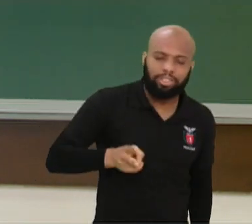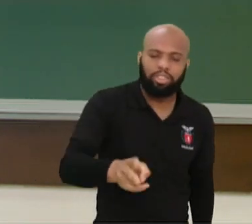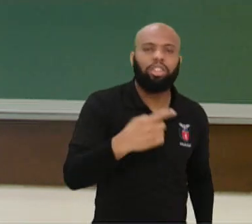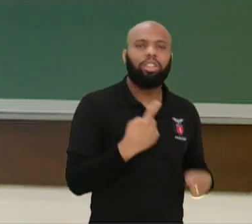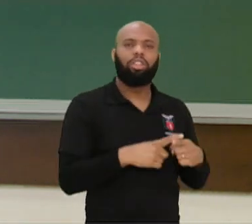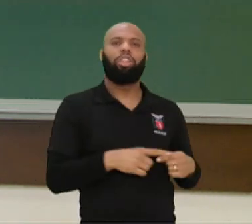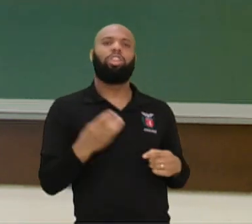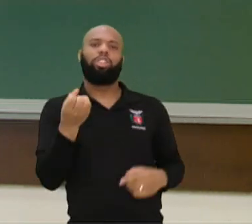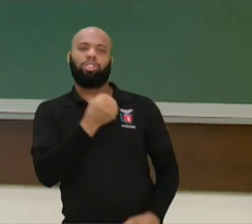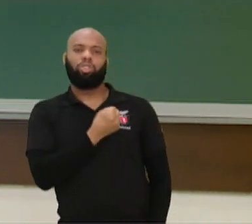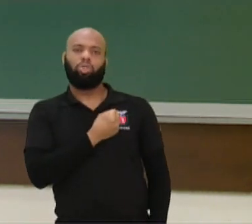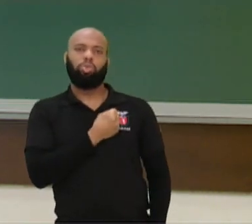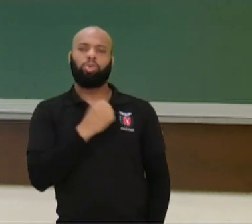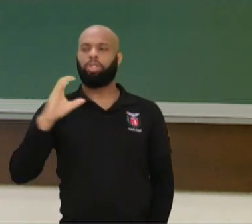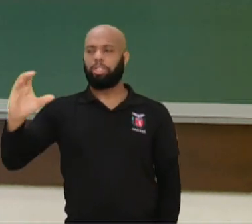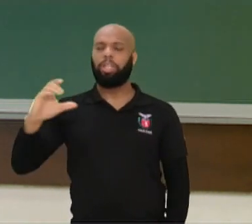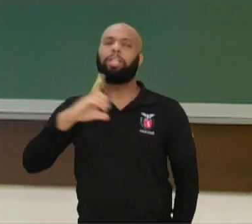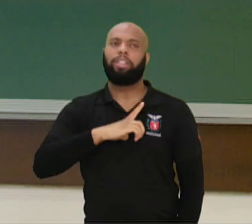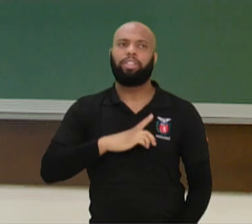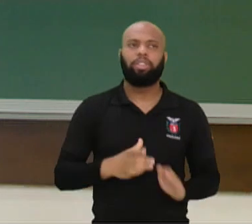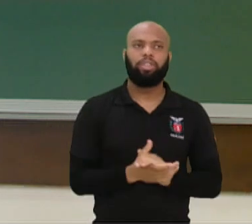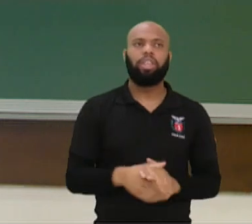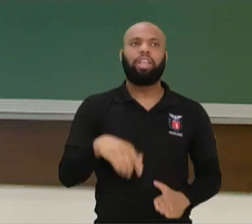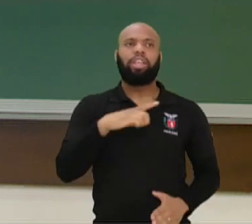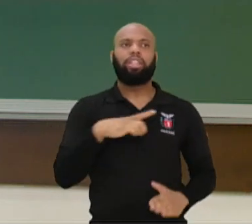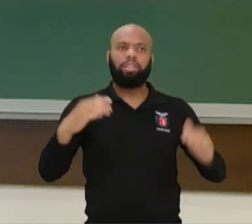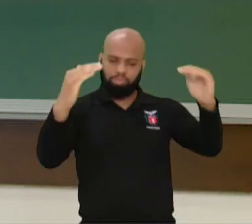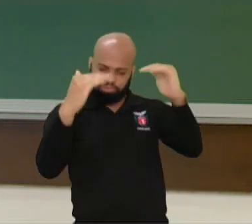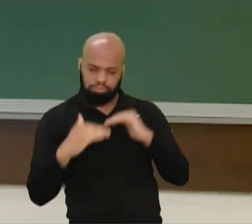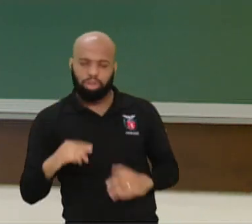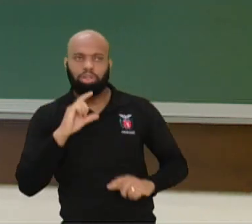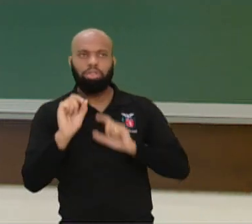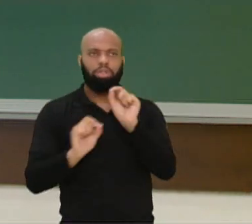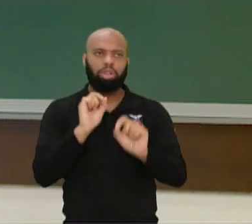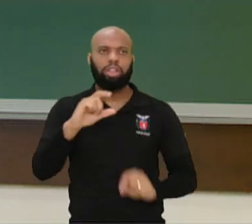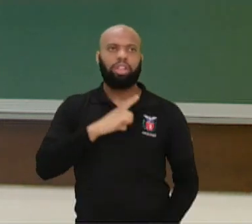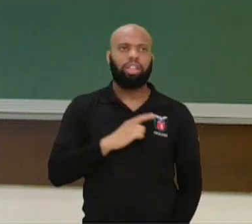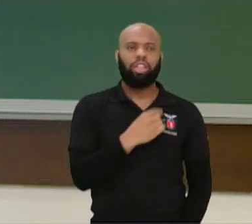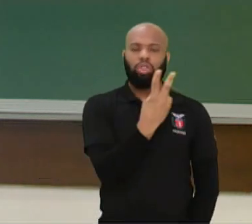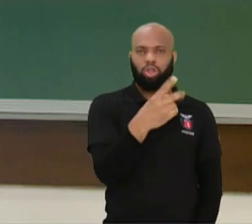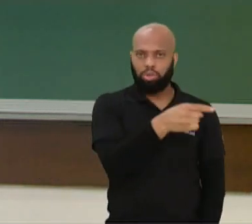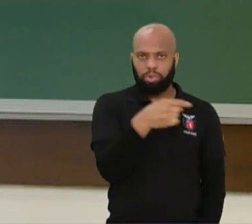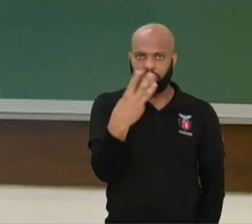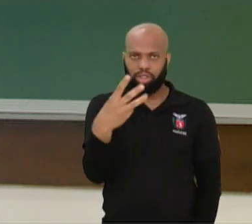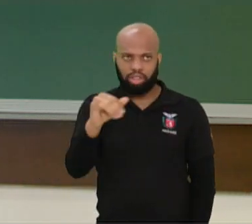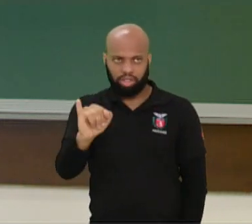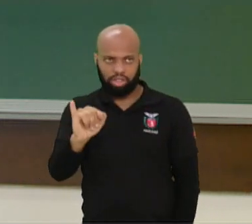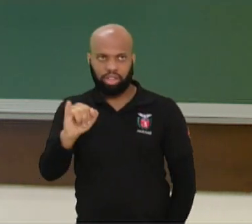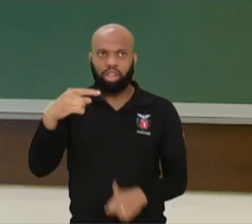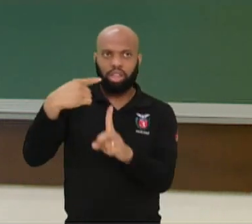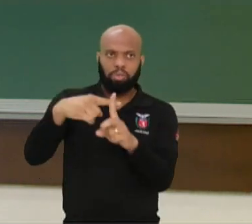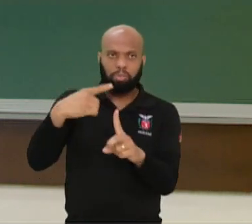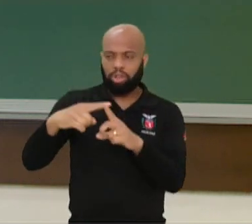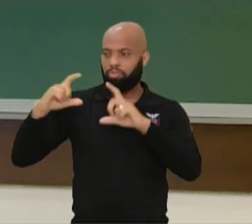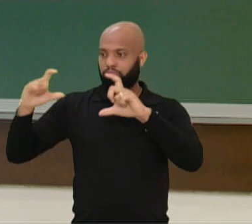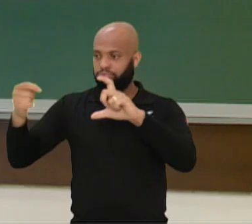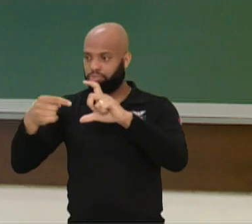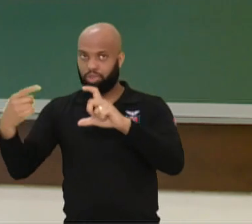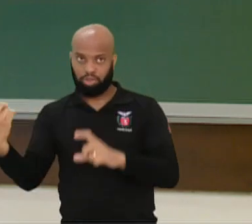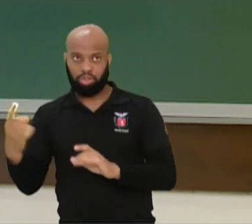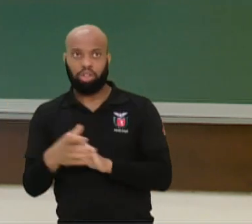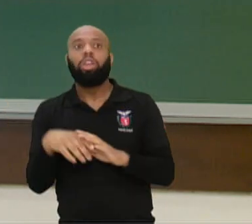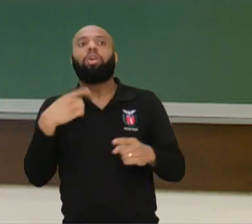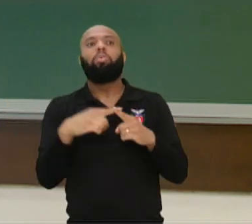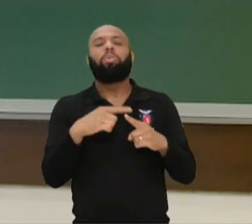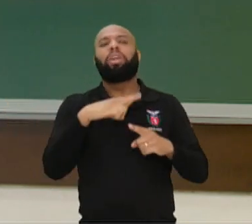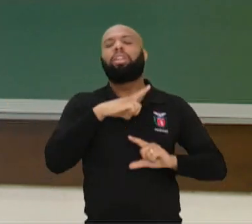para números complexos. E aí, no numerador eu vou ter 2 menos 3i, mais, agora esse i ao quadrado